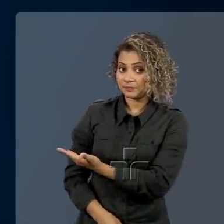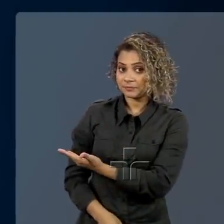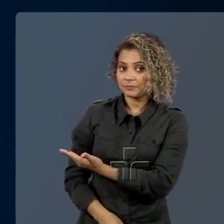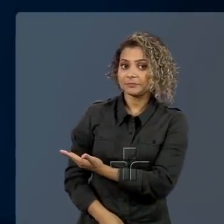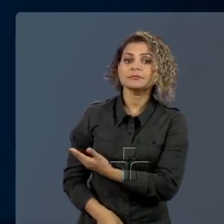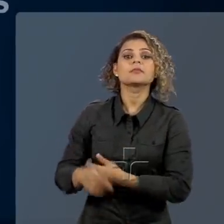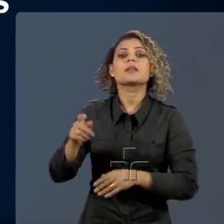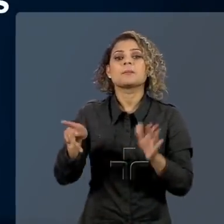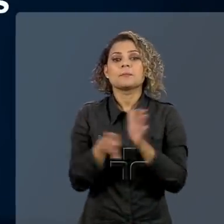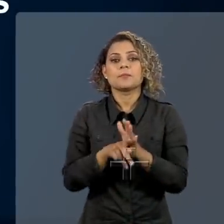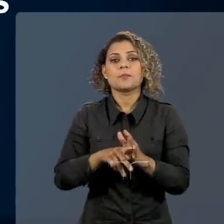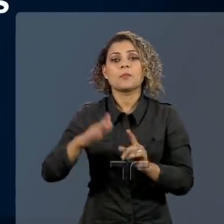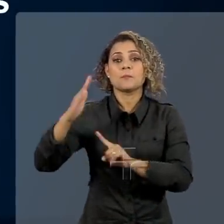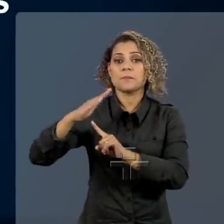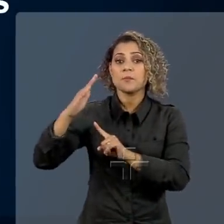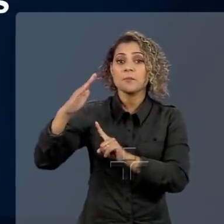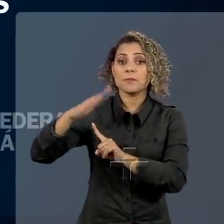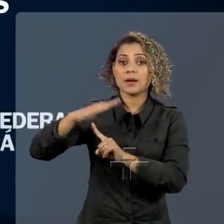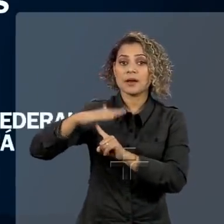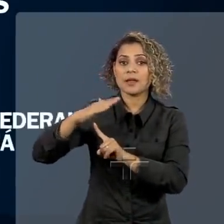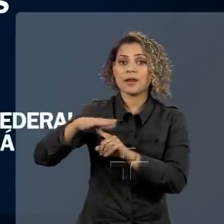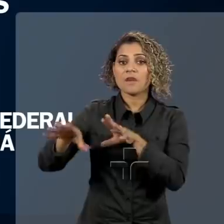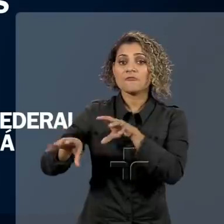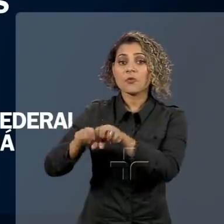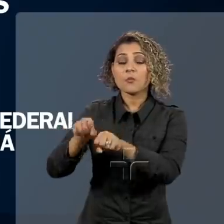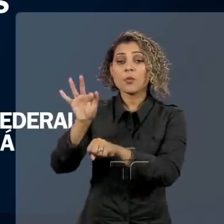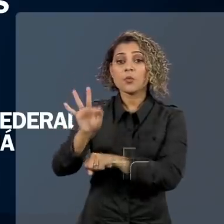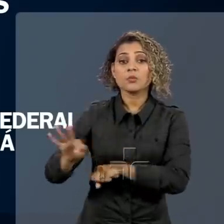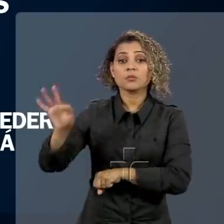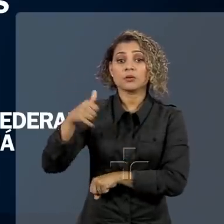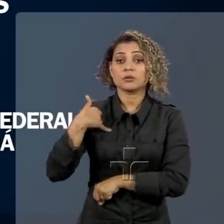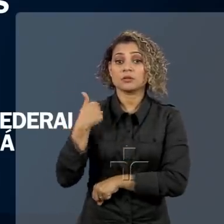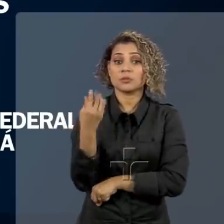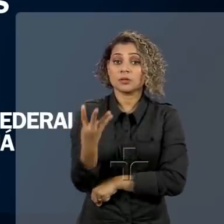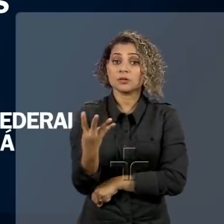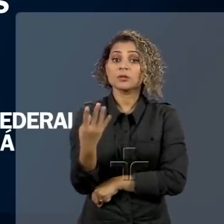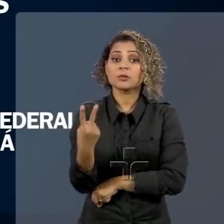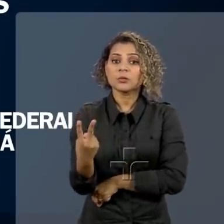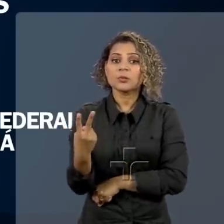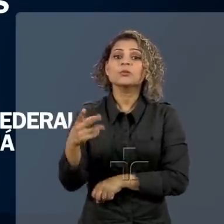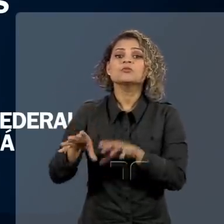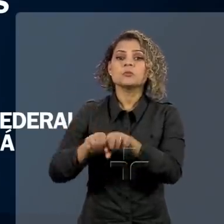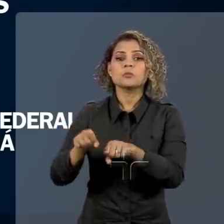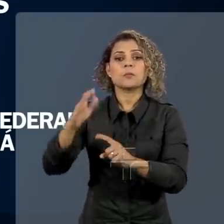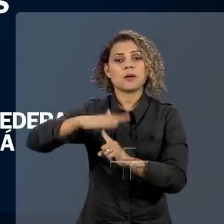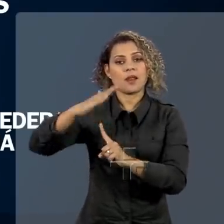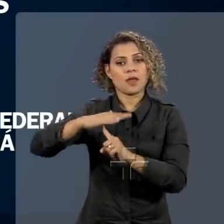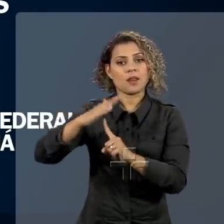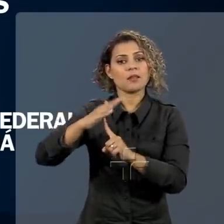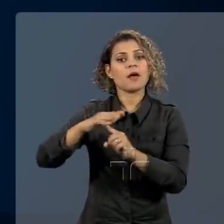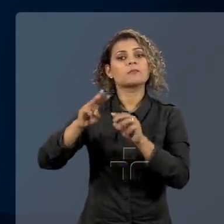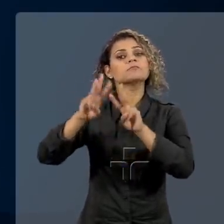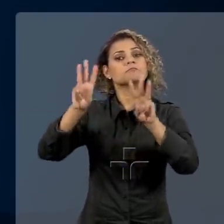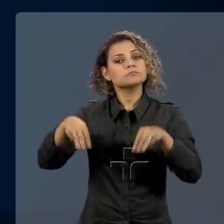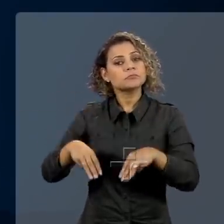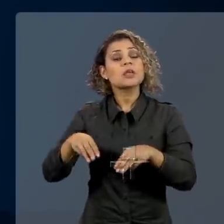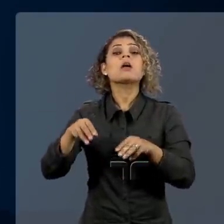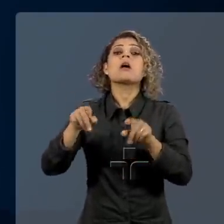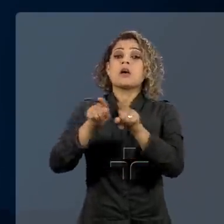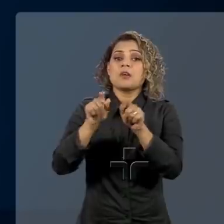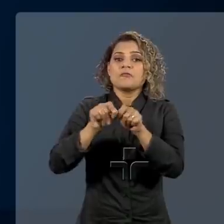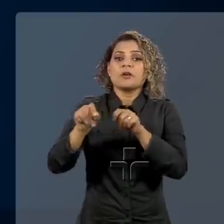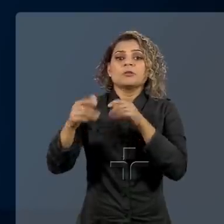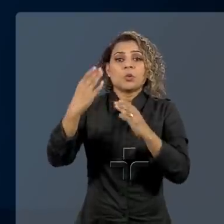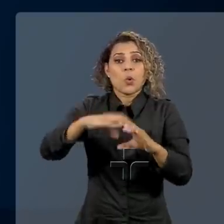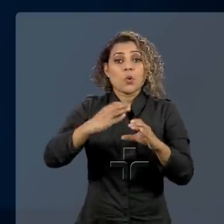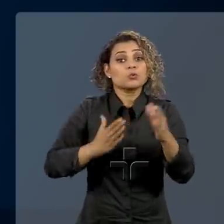é paranaense, tem 42 anos e se formou na Universidade Federal do Paraná, onde o juiz Sérgio Moro deu aulas. Prestou concurso para a